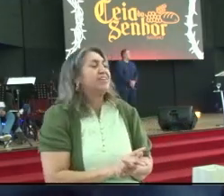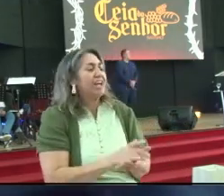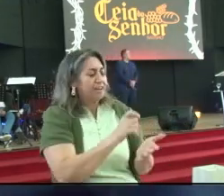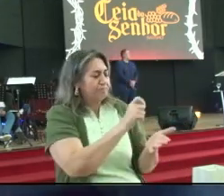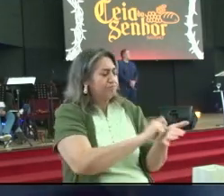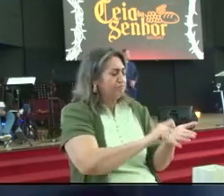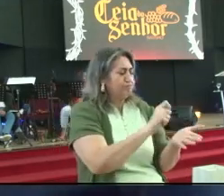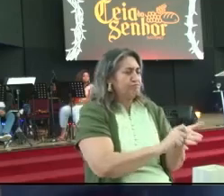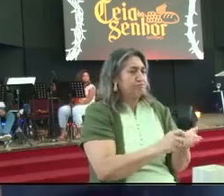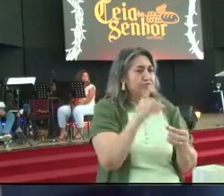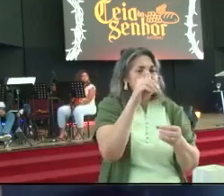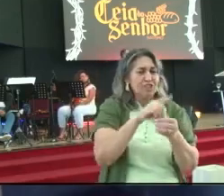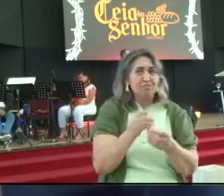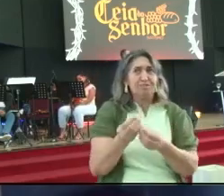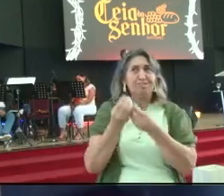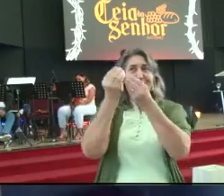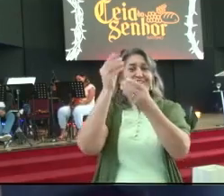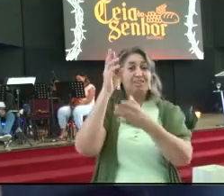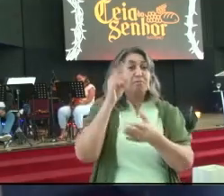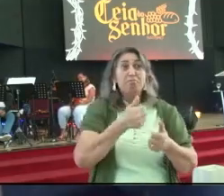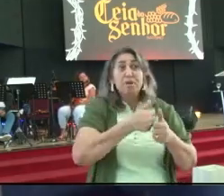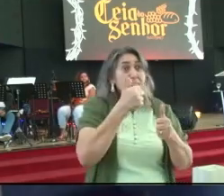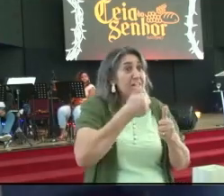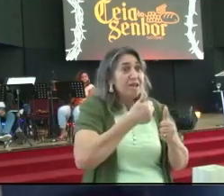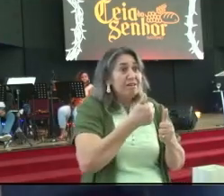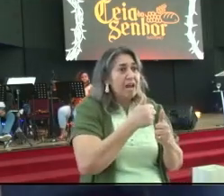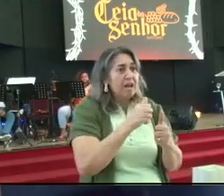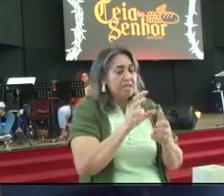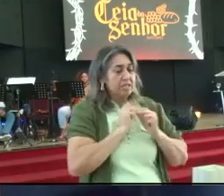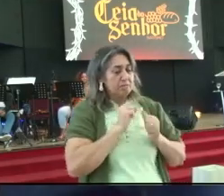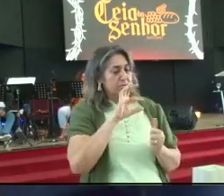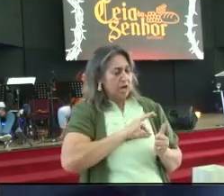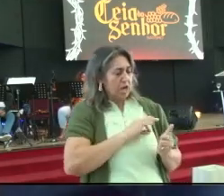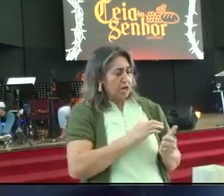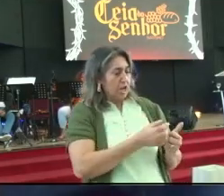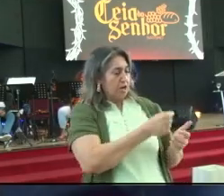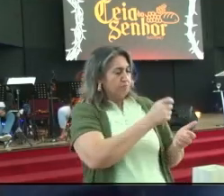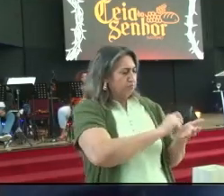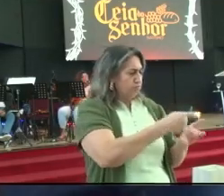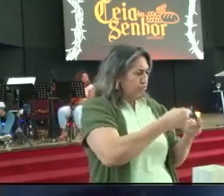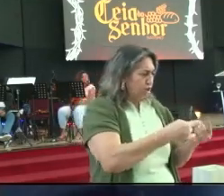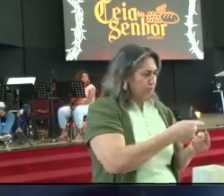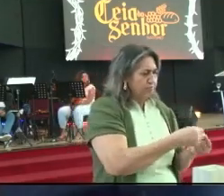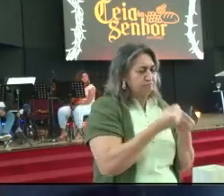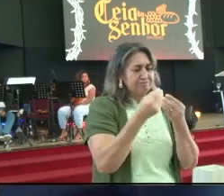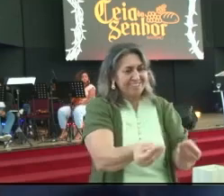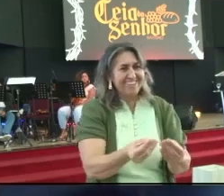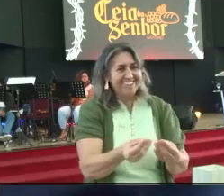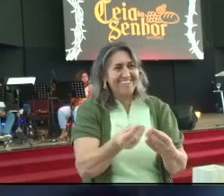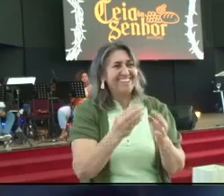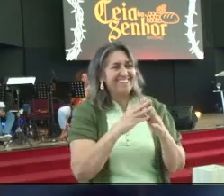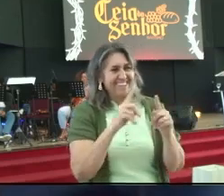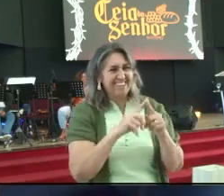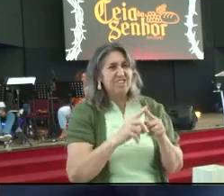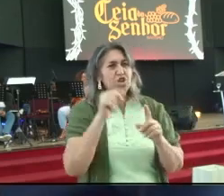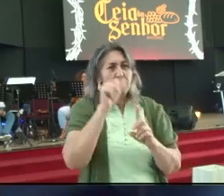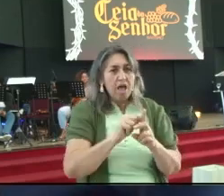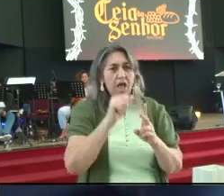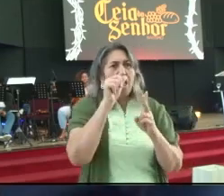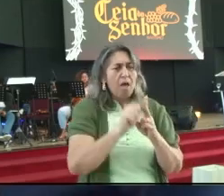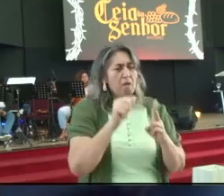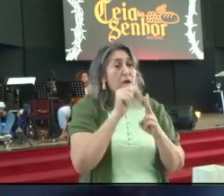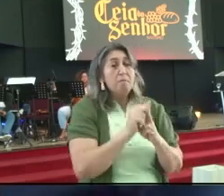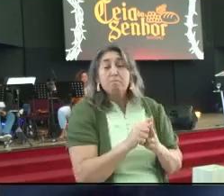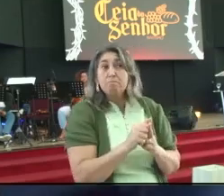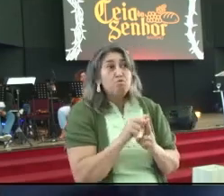para o Senhor, dízimo. E ela tirava o talão, devolvia na igreja. Todos os meses. Eu não